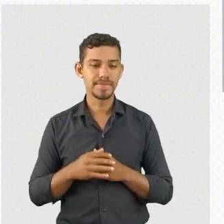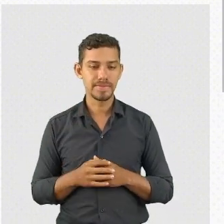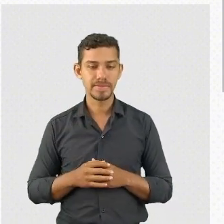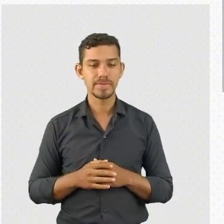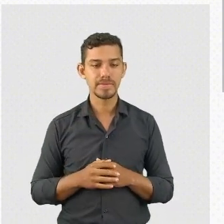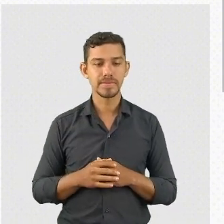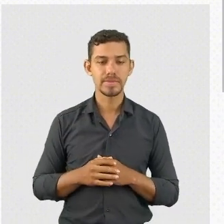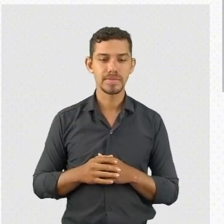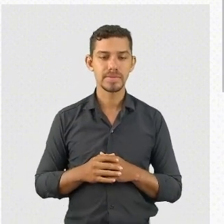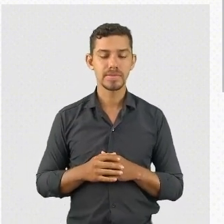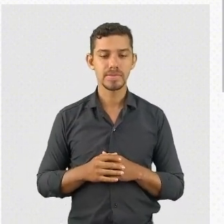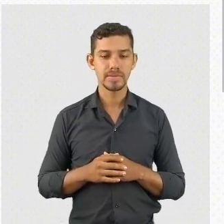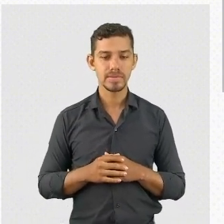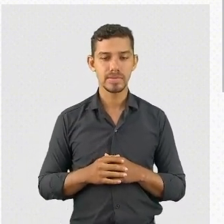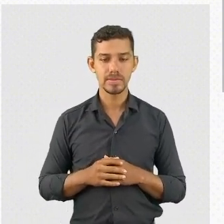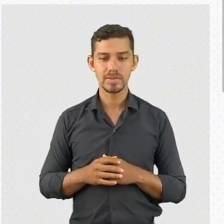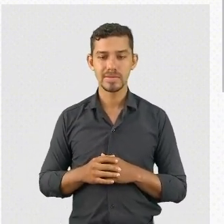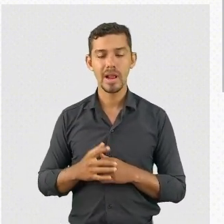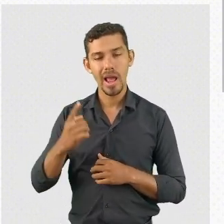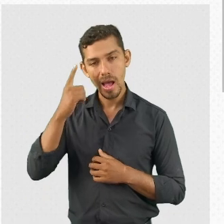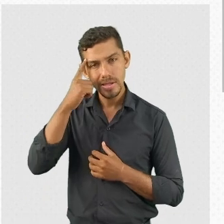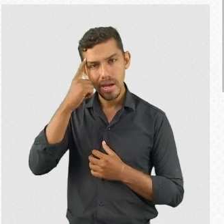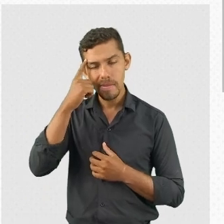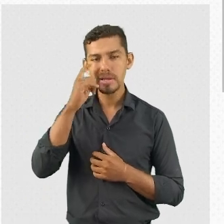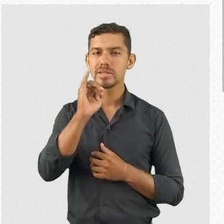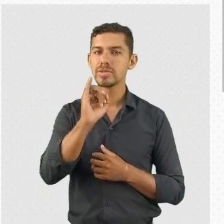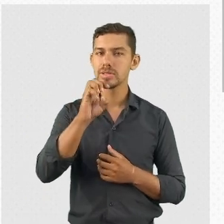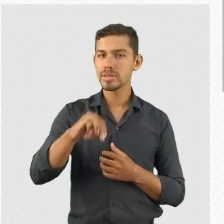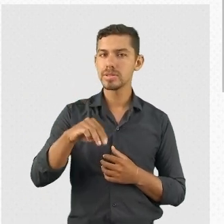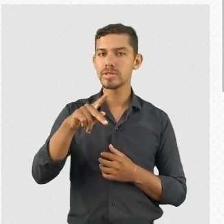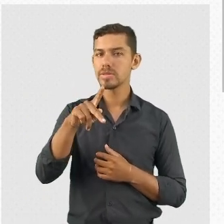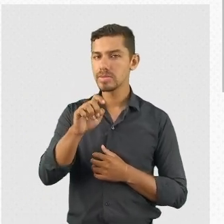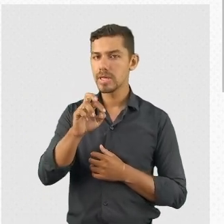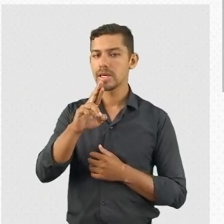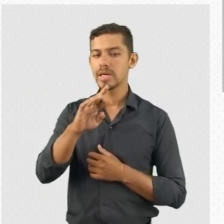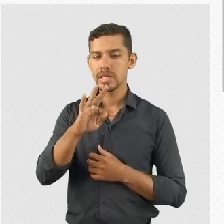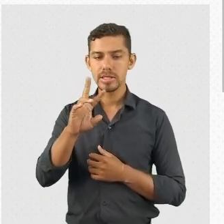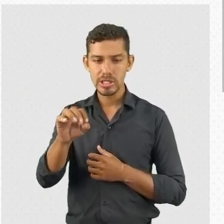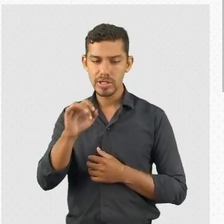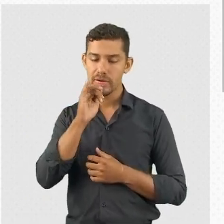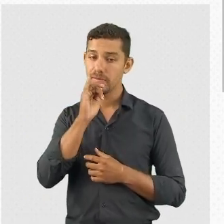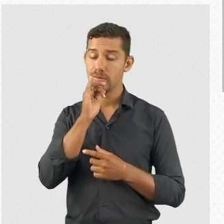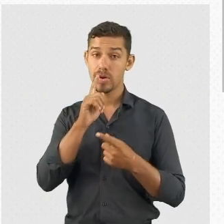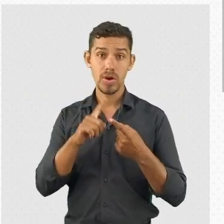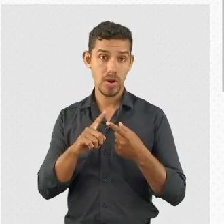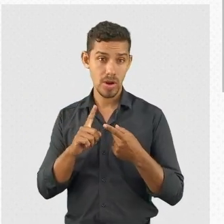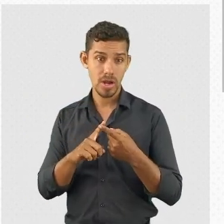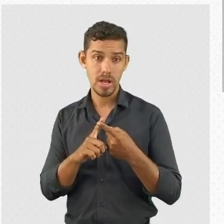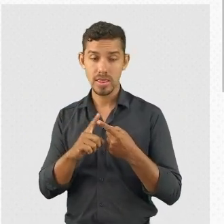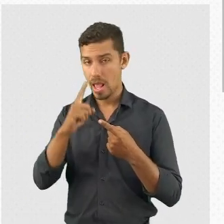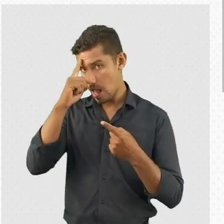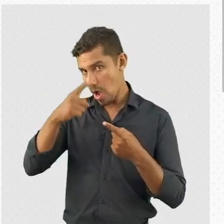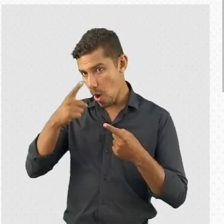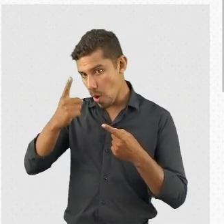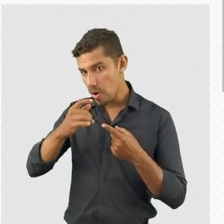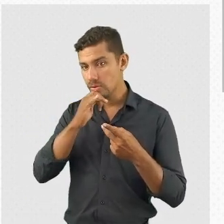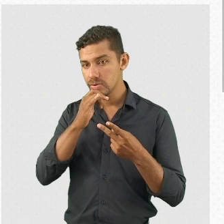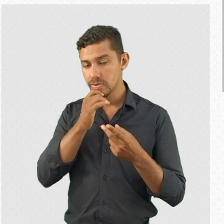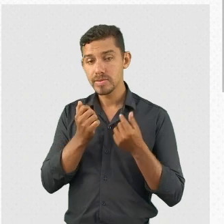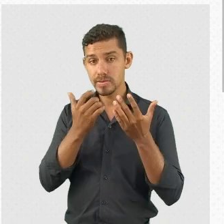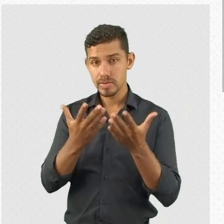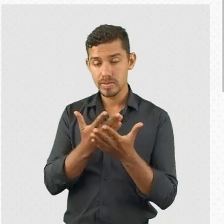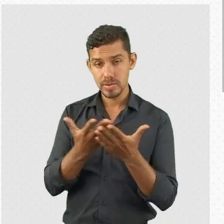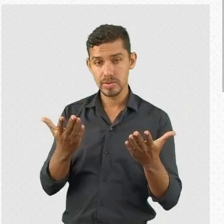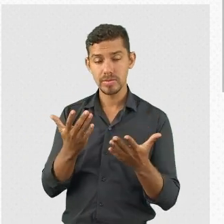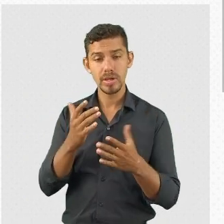and instructions. Então, quando nós pensamos no imperativo, a gente está falando de comandos, que seriam as ordens, né? Você dá